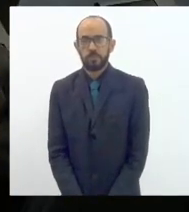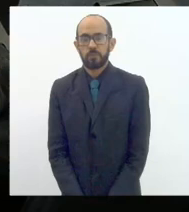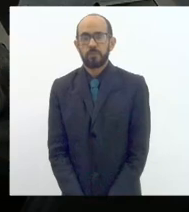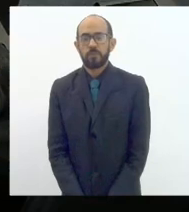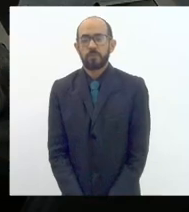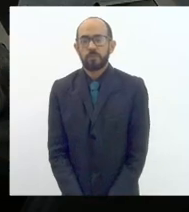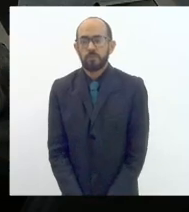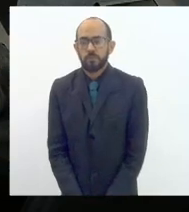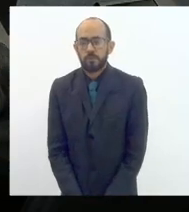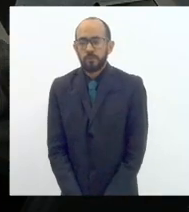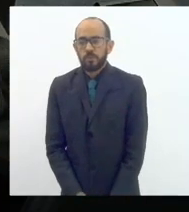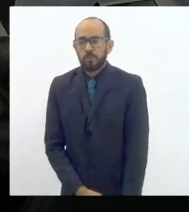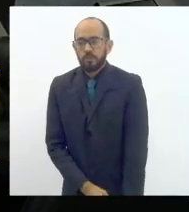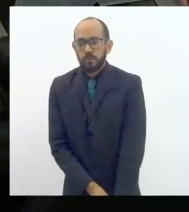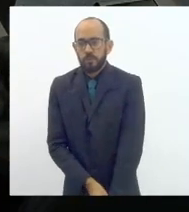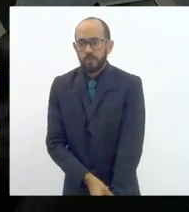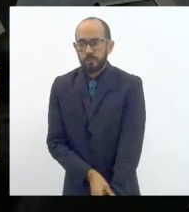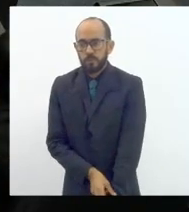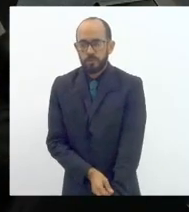Microfone.